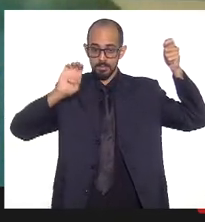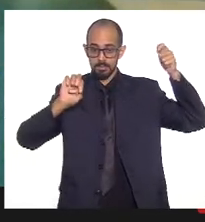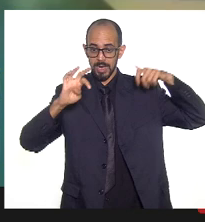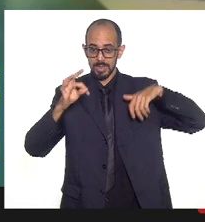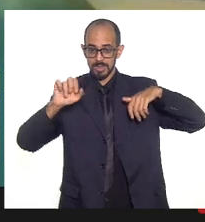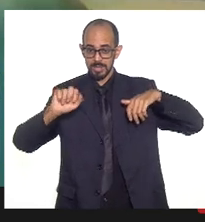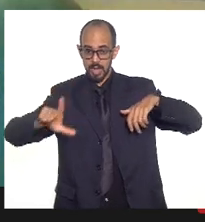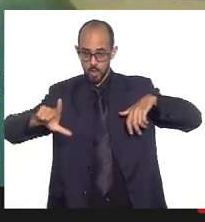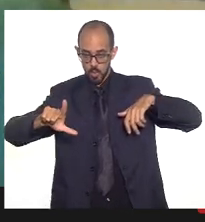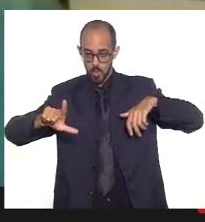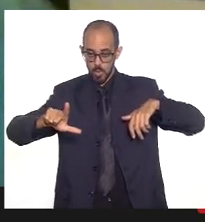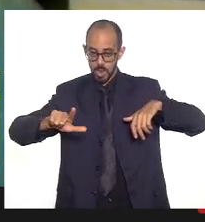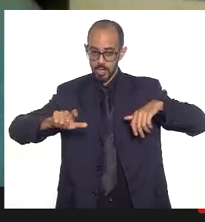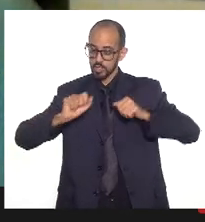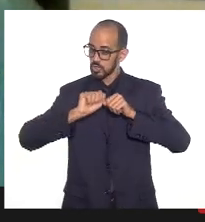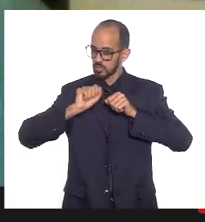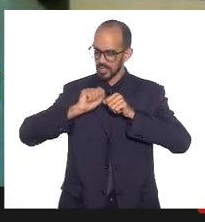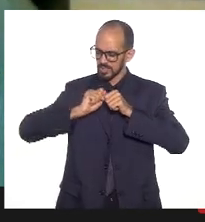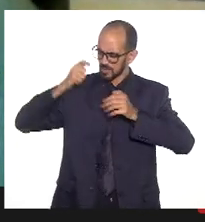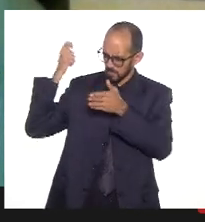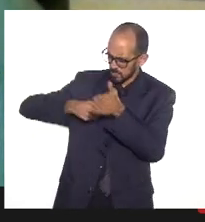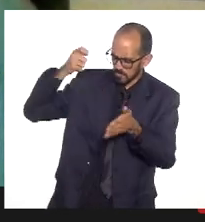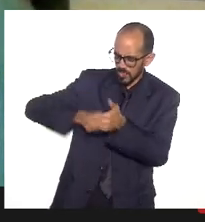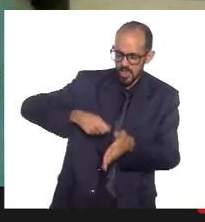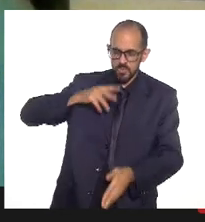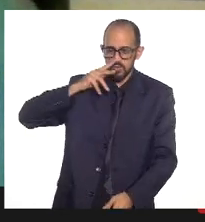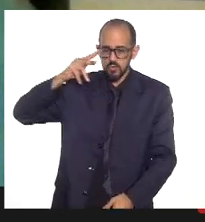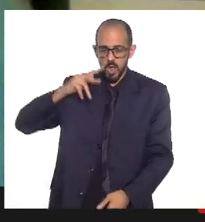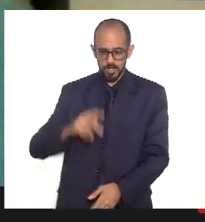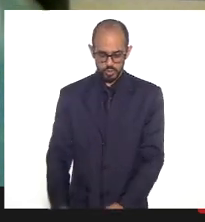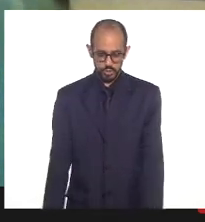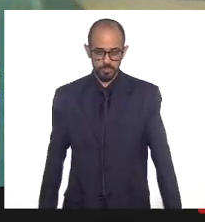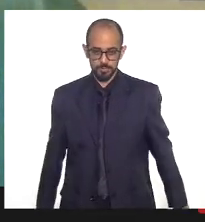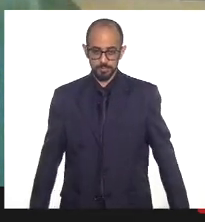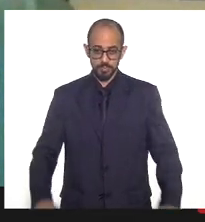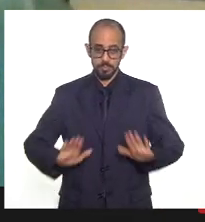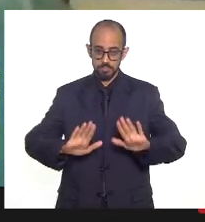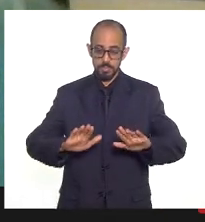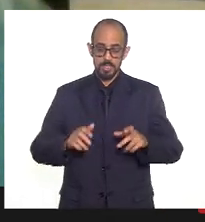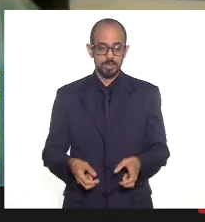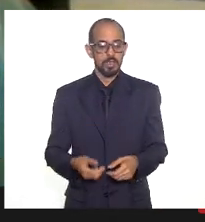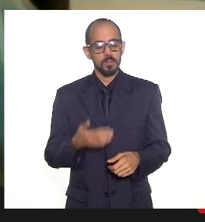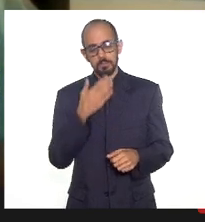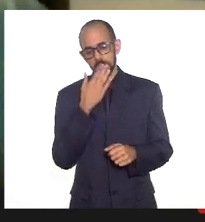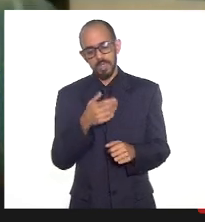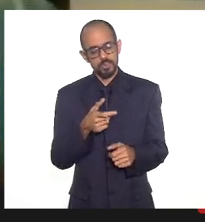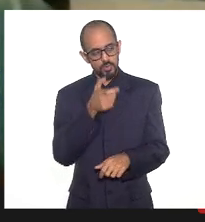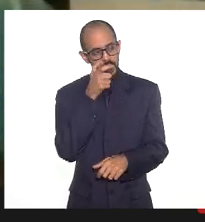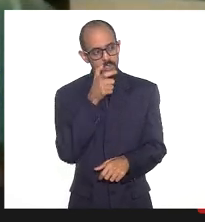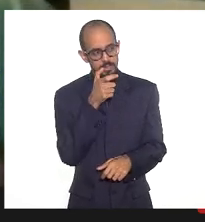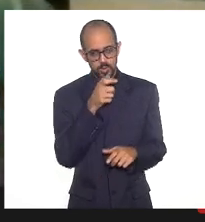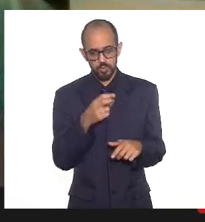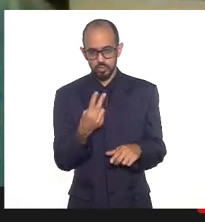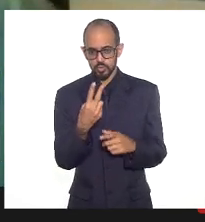que é a verdade. Movimento forte. Eu chamo a atenção de 2 questões.